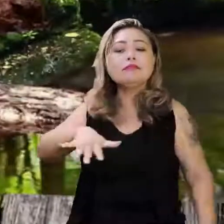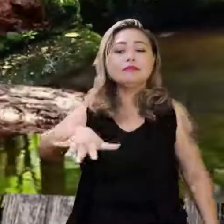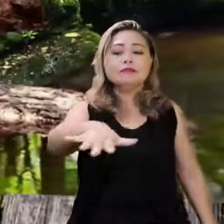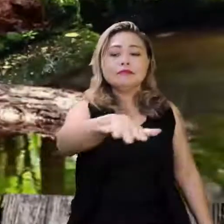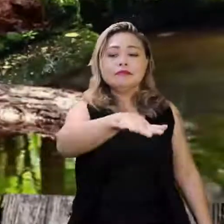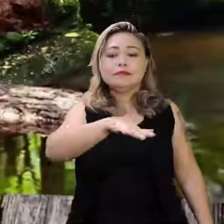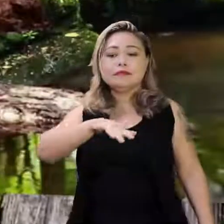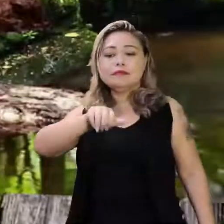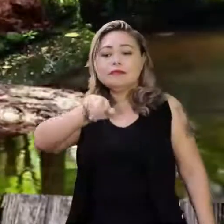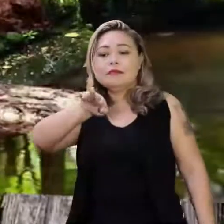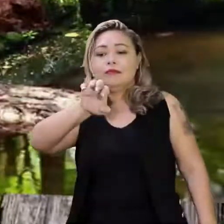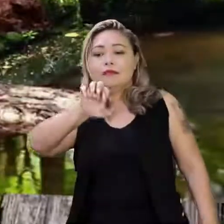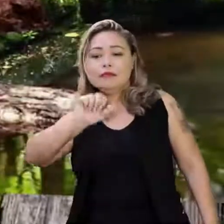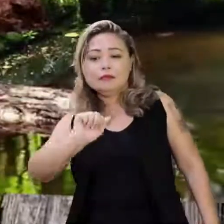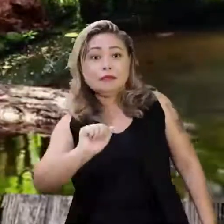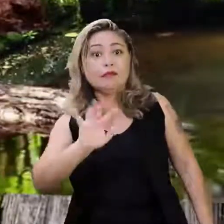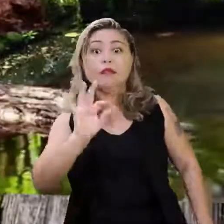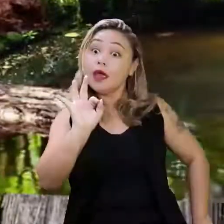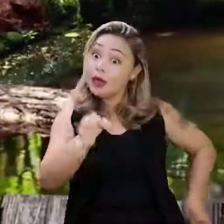área.